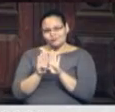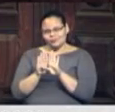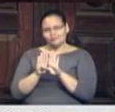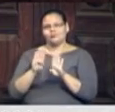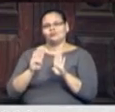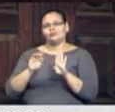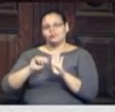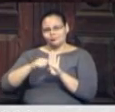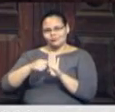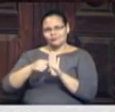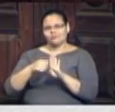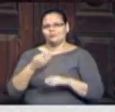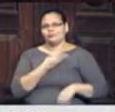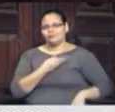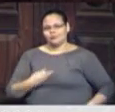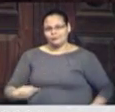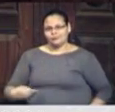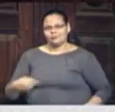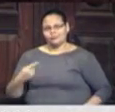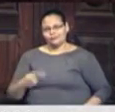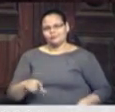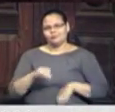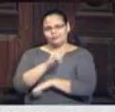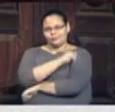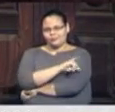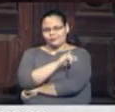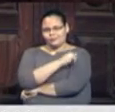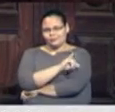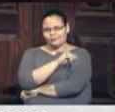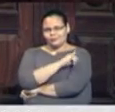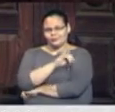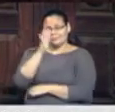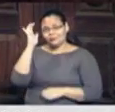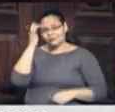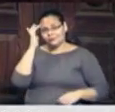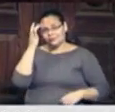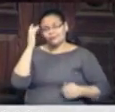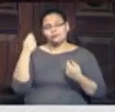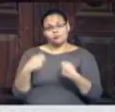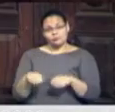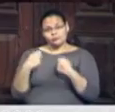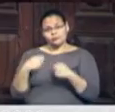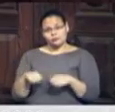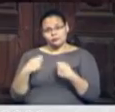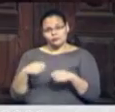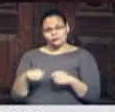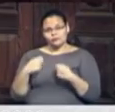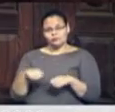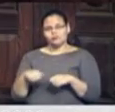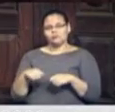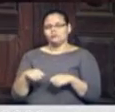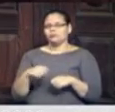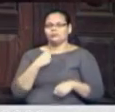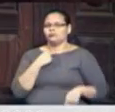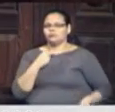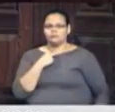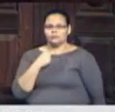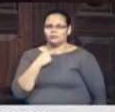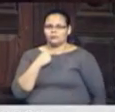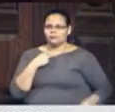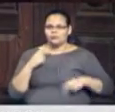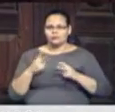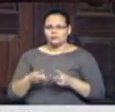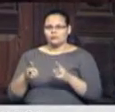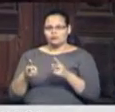estado do Rio de Janeiro. Então, eu acho que isso daí tem que ser corrigido. Nós não podemos continuar